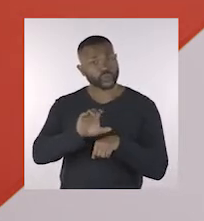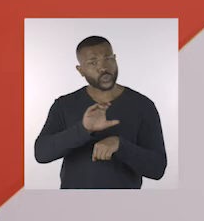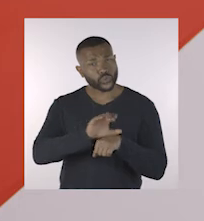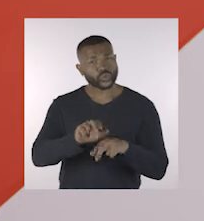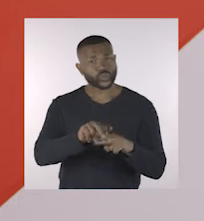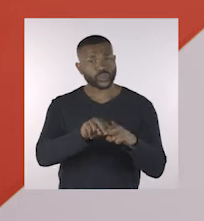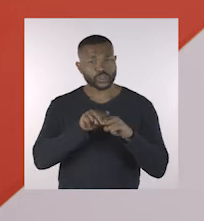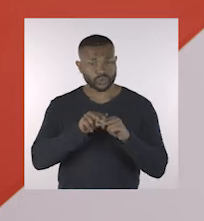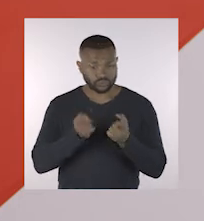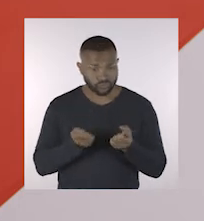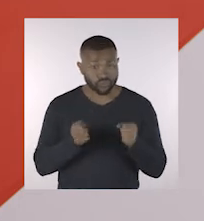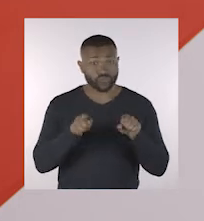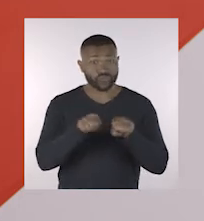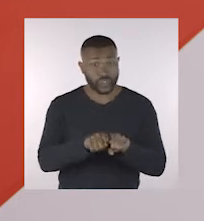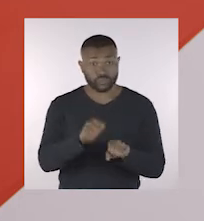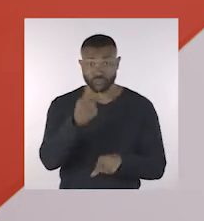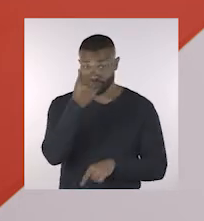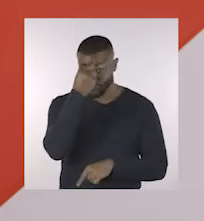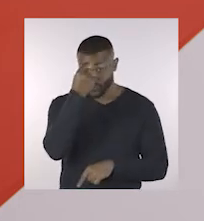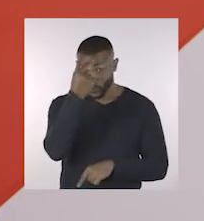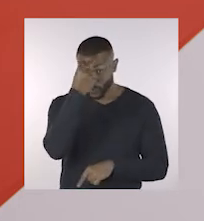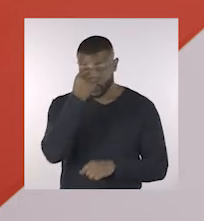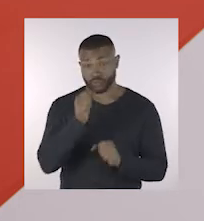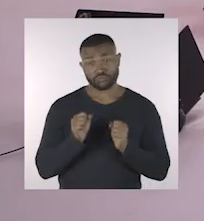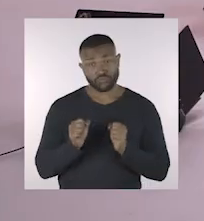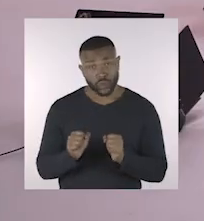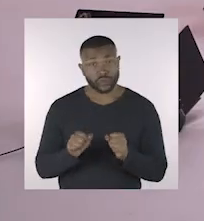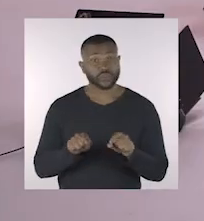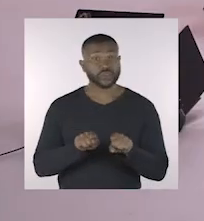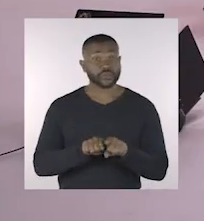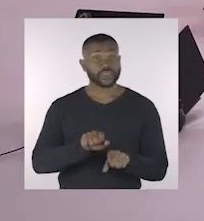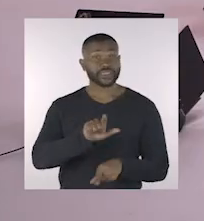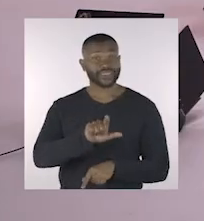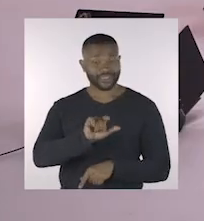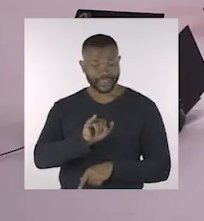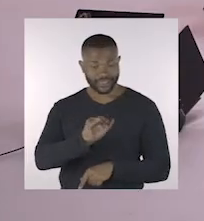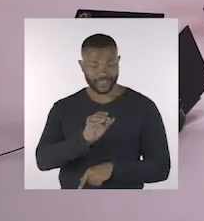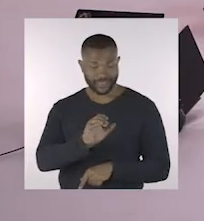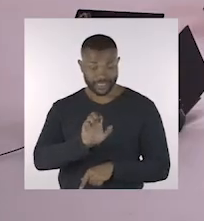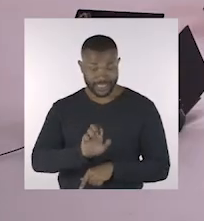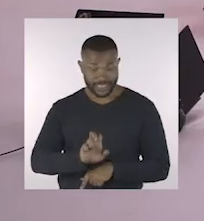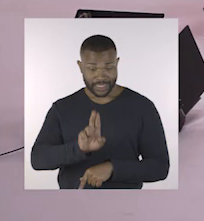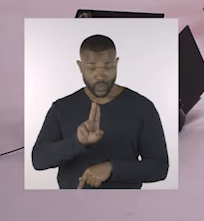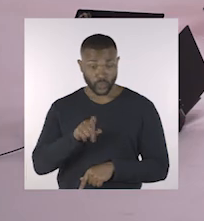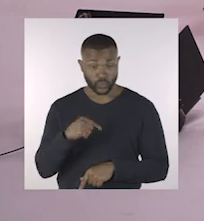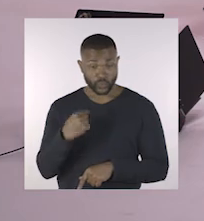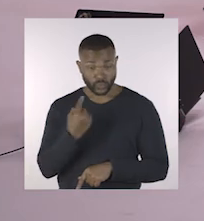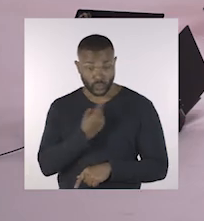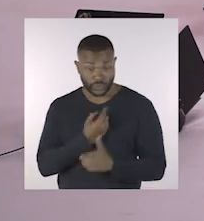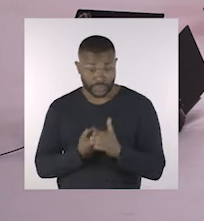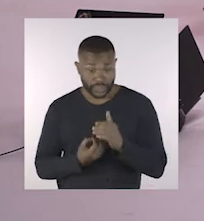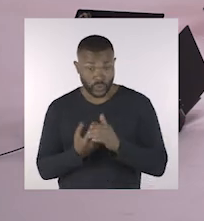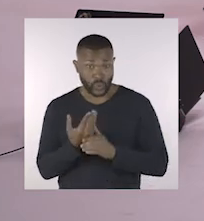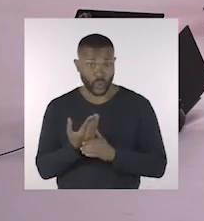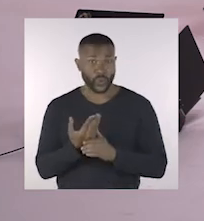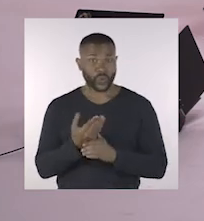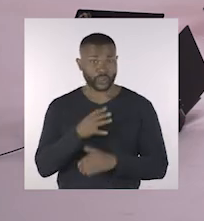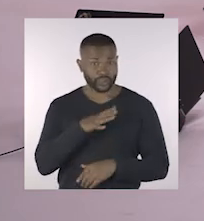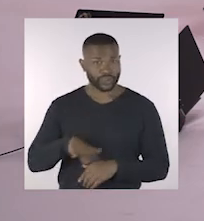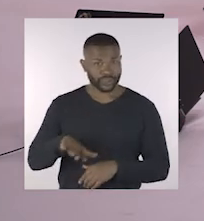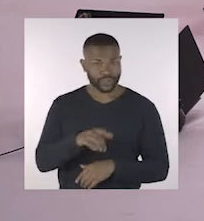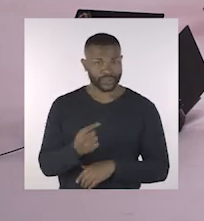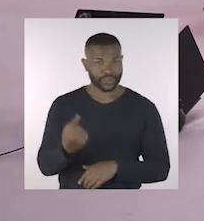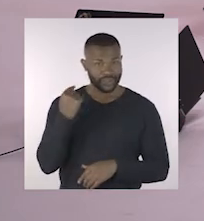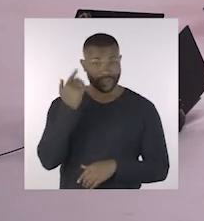fazer cursos através de convênios com as Universidades pode ser através do Michel que nós Montamos aqui na cidade